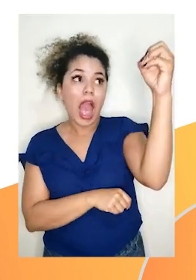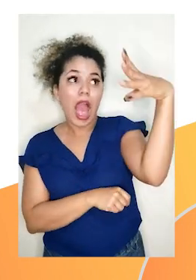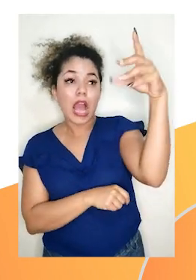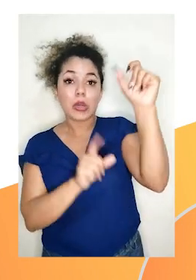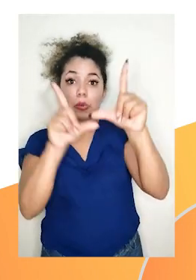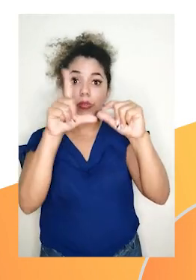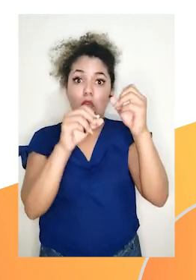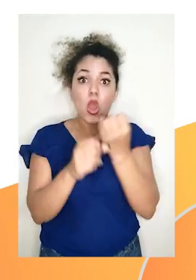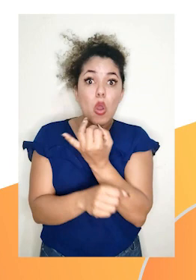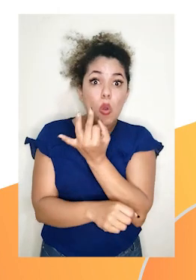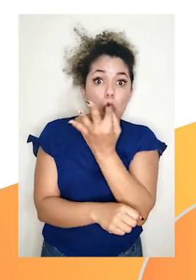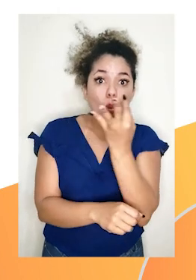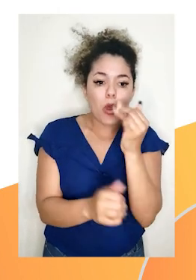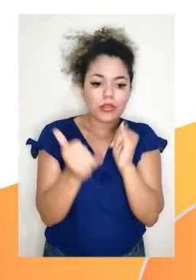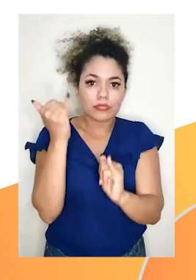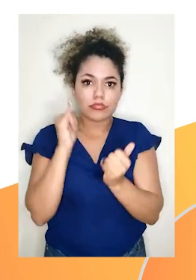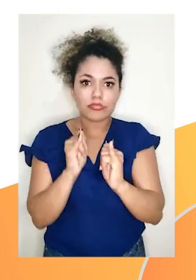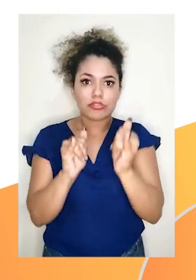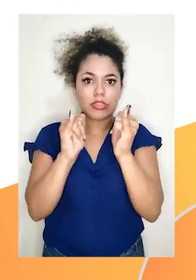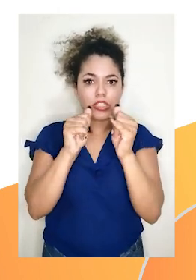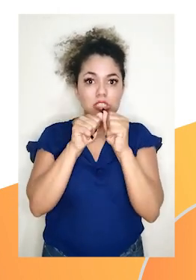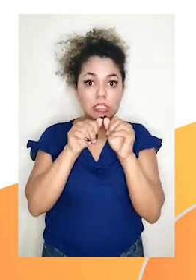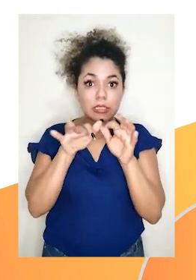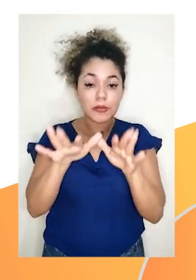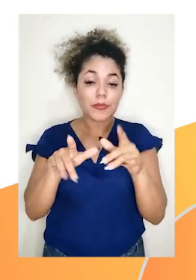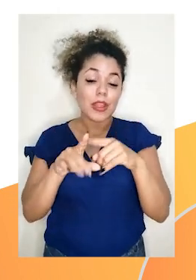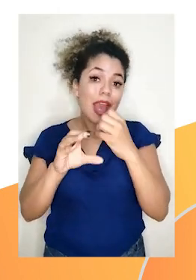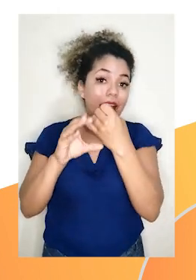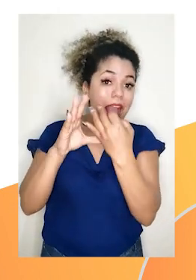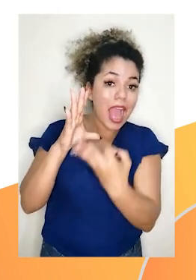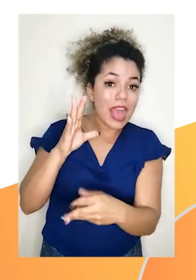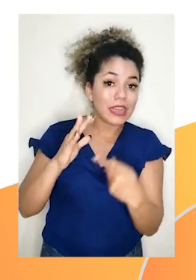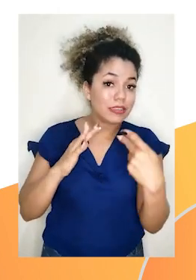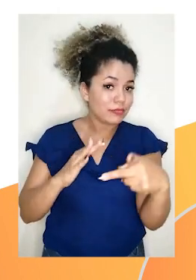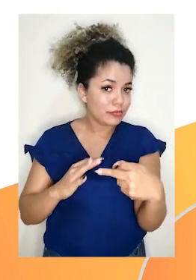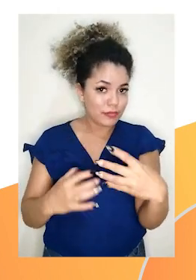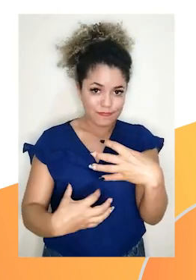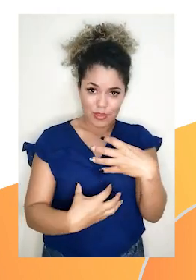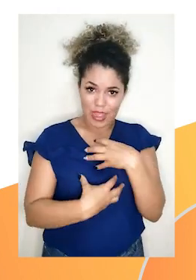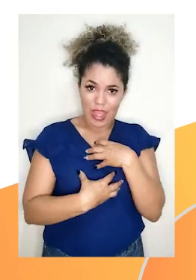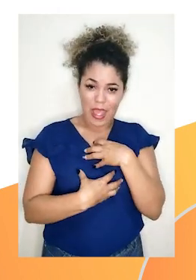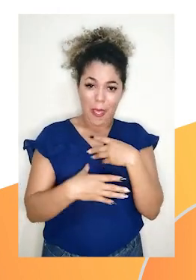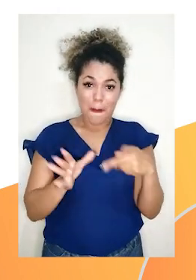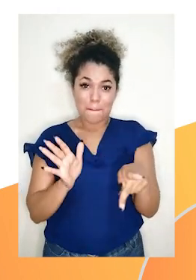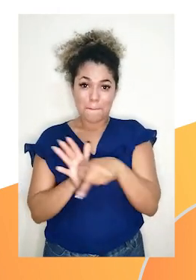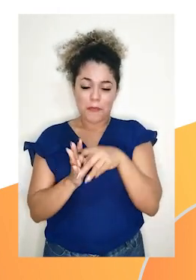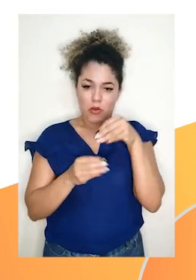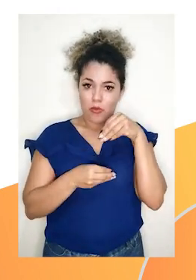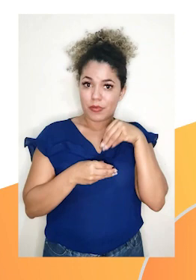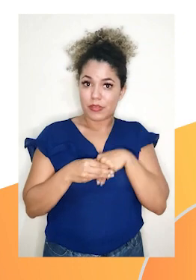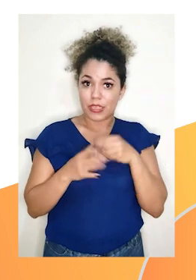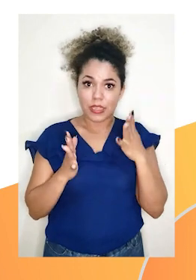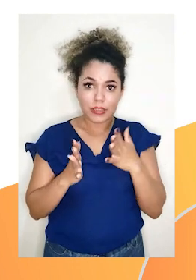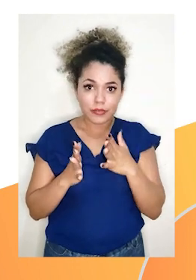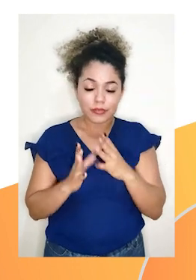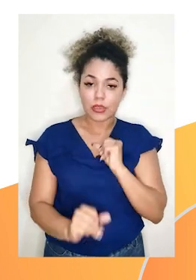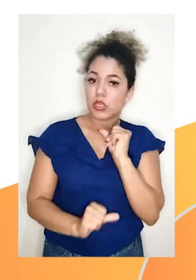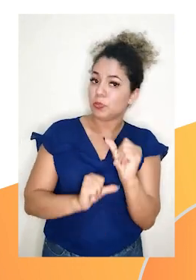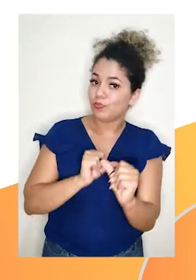a quantidade de energia que ela emite. Então essa característica intrínseca, ou seja, já da própria estrela, não se